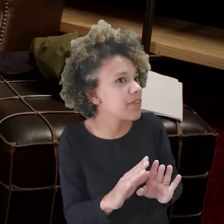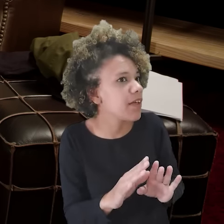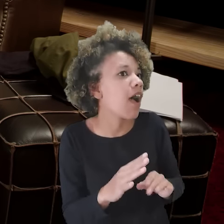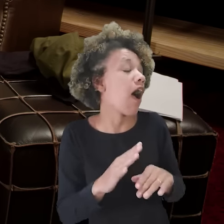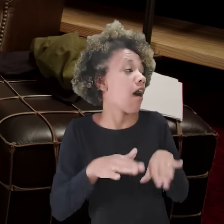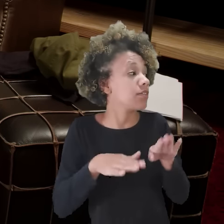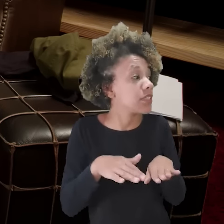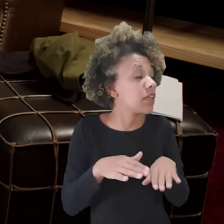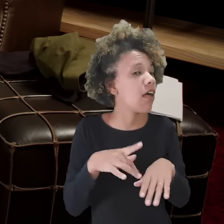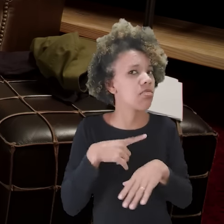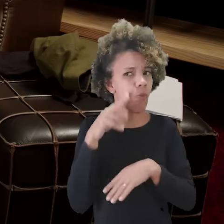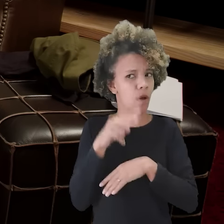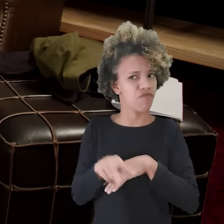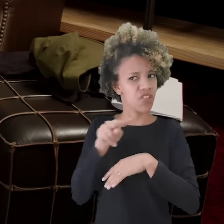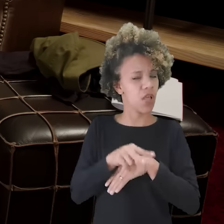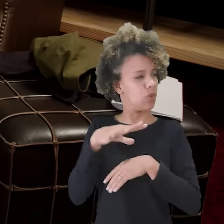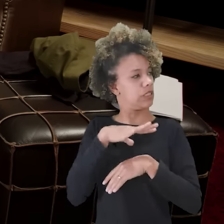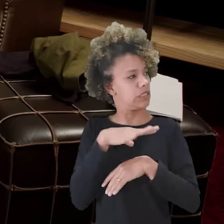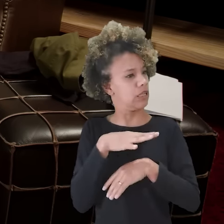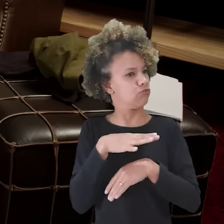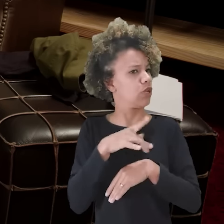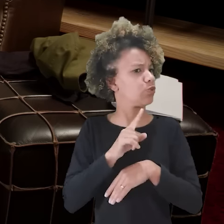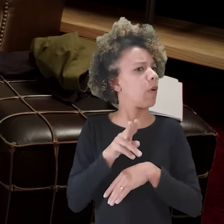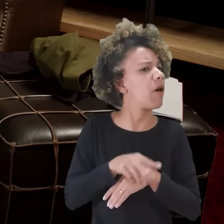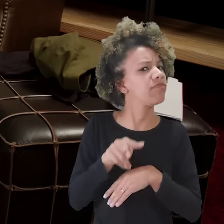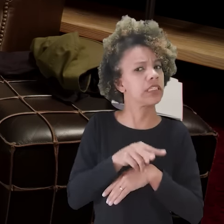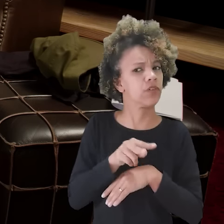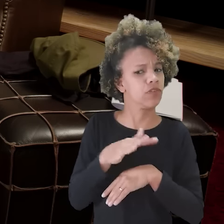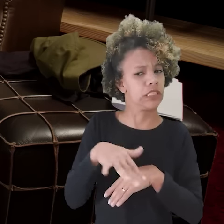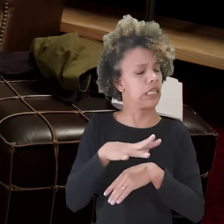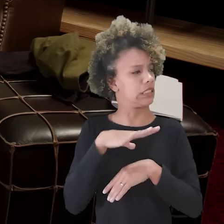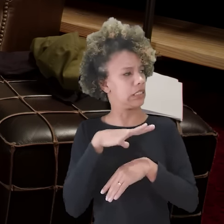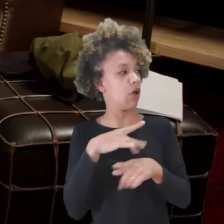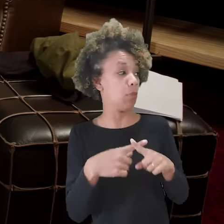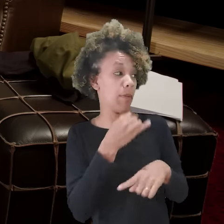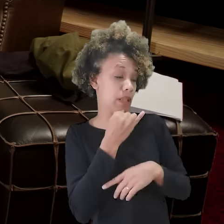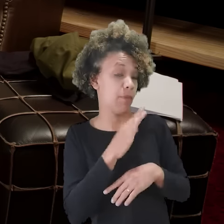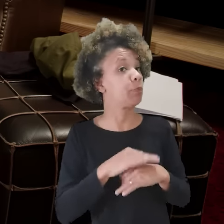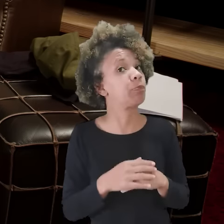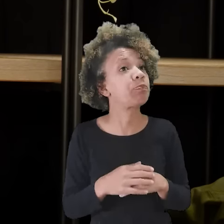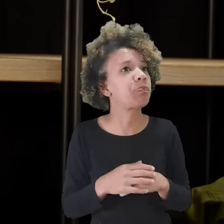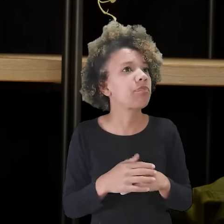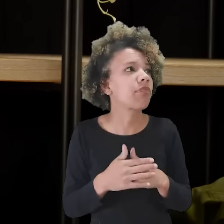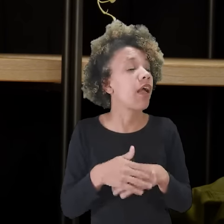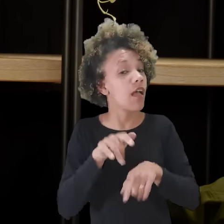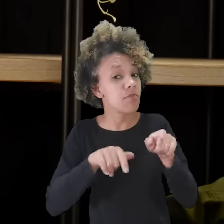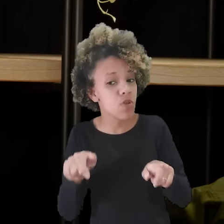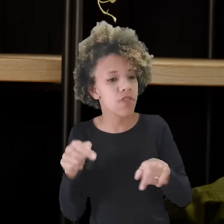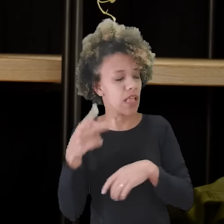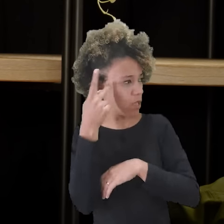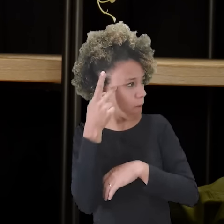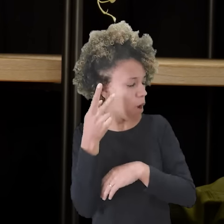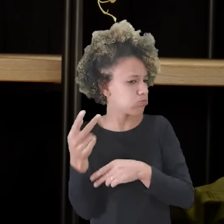ele geralmente ele dá uma visão da cidade que não é a visão que você tem da cidade porque por exemplo a maioria das pessoas que vem pra